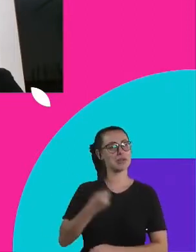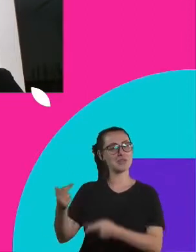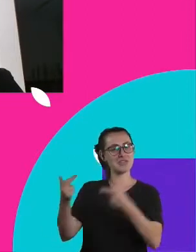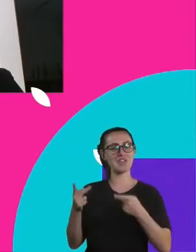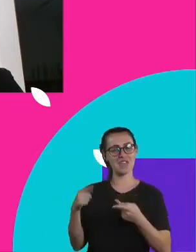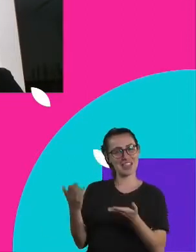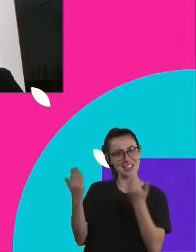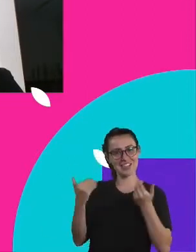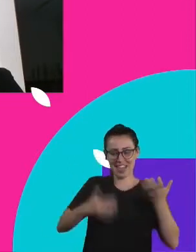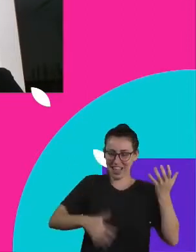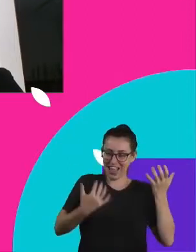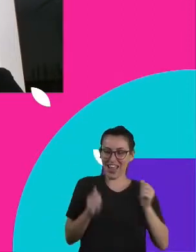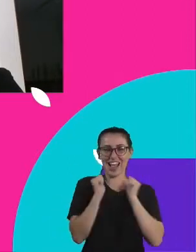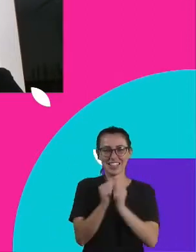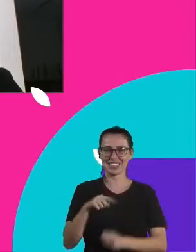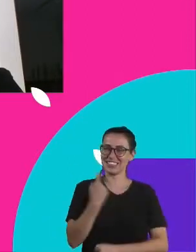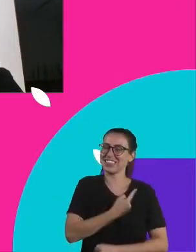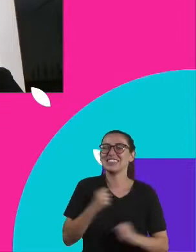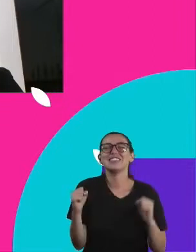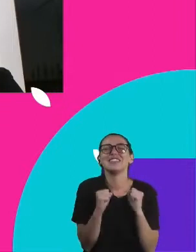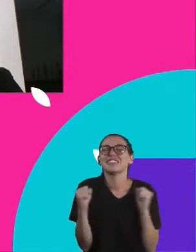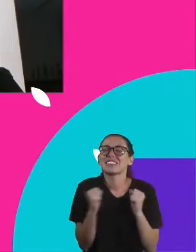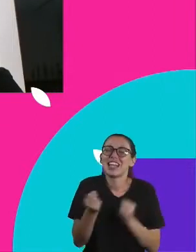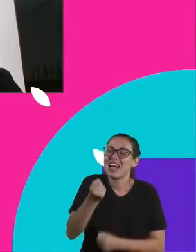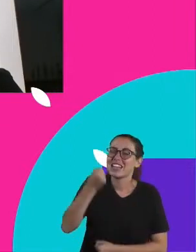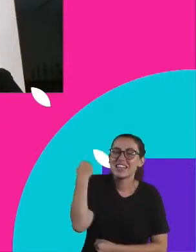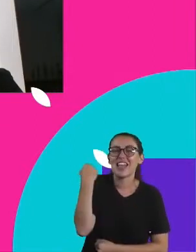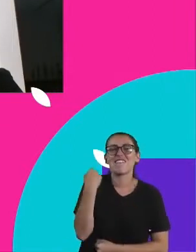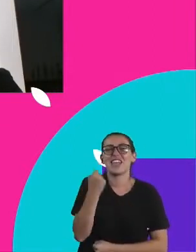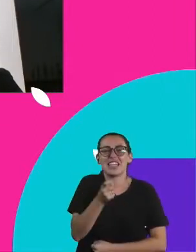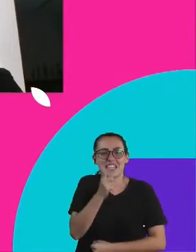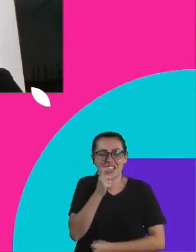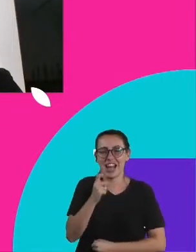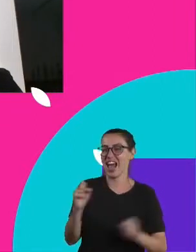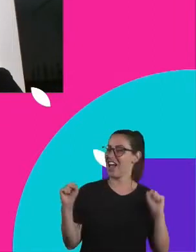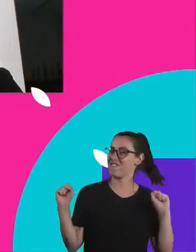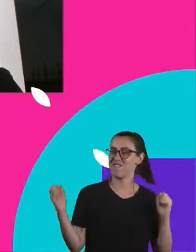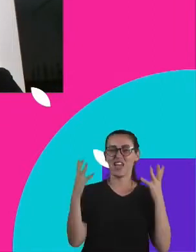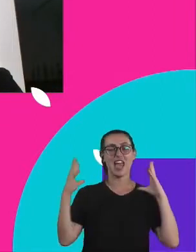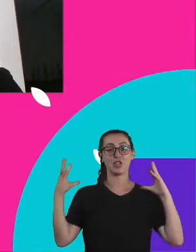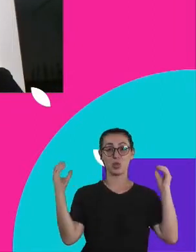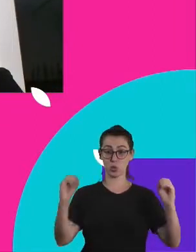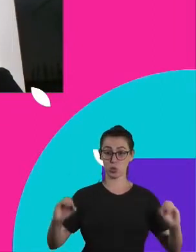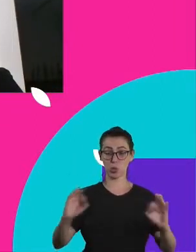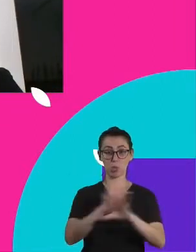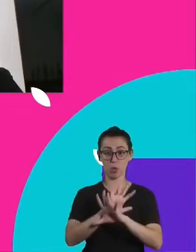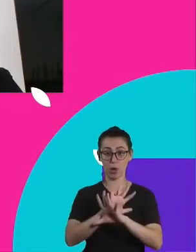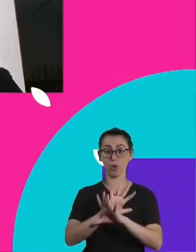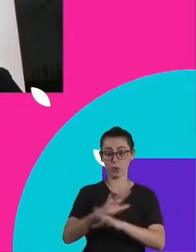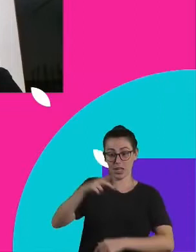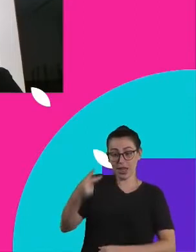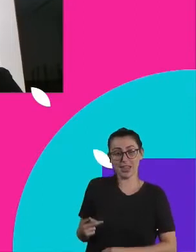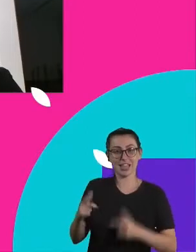talvez o Gugável é esse, a gente adora uma cerveja gelada, a gente adora um pagode, adora uma festa, e tudo feito, produzido localmente